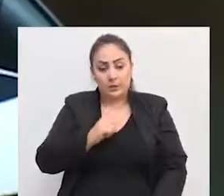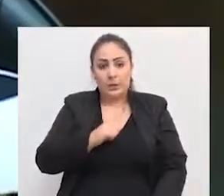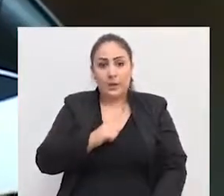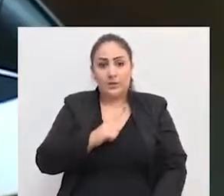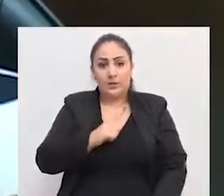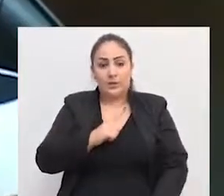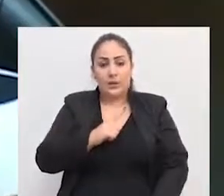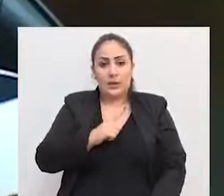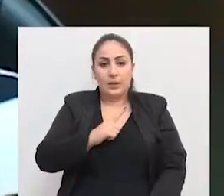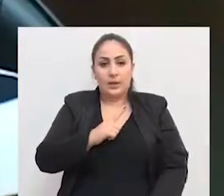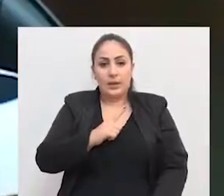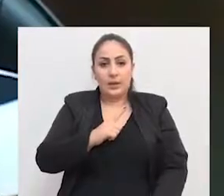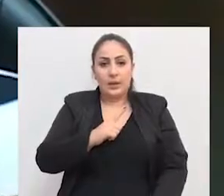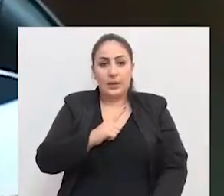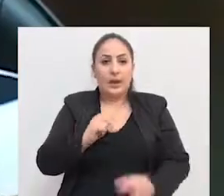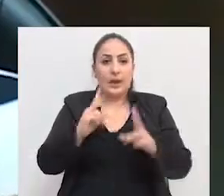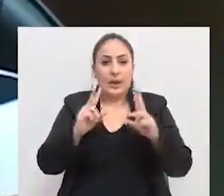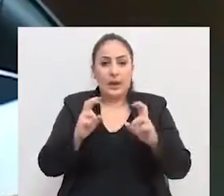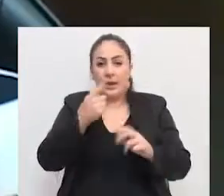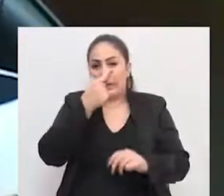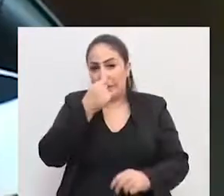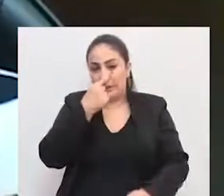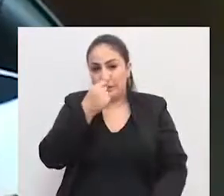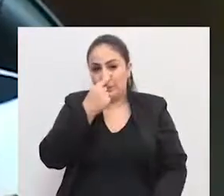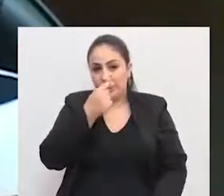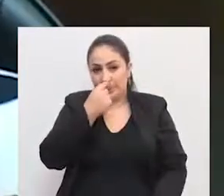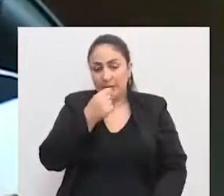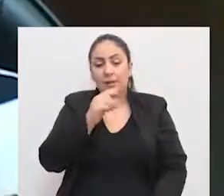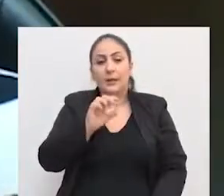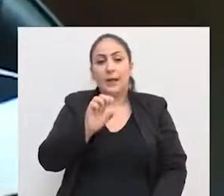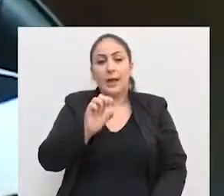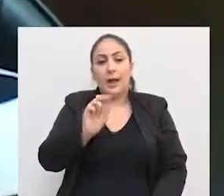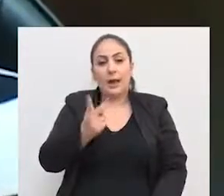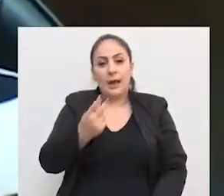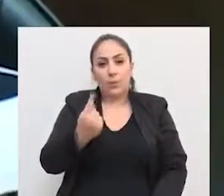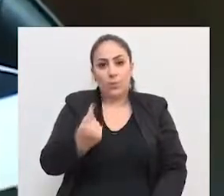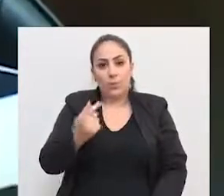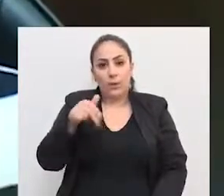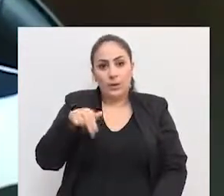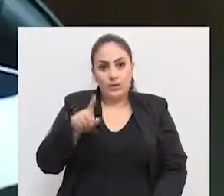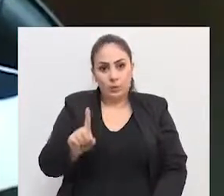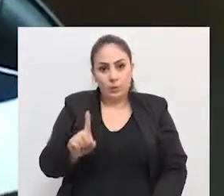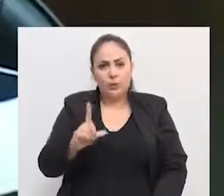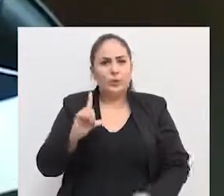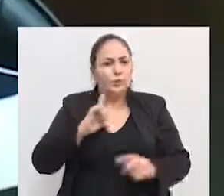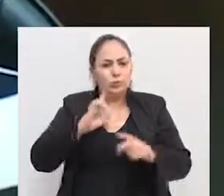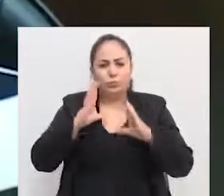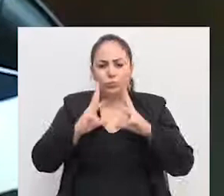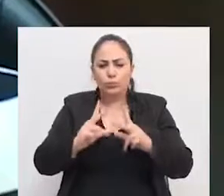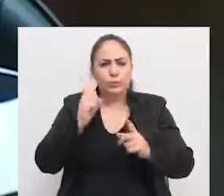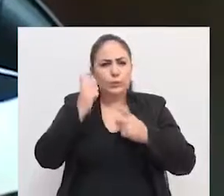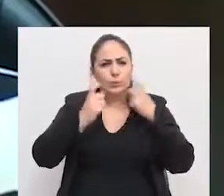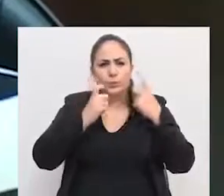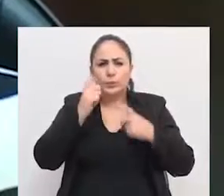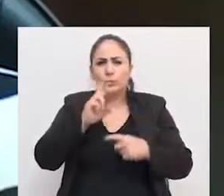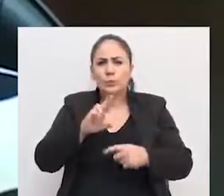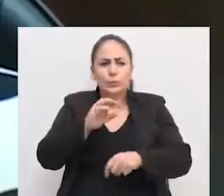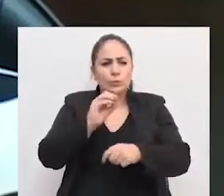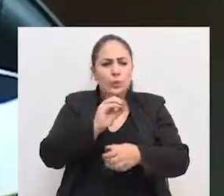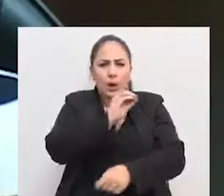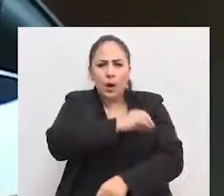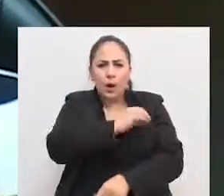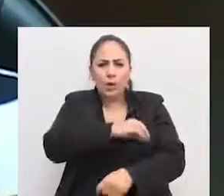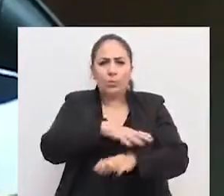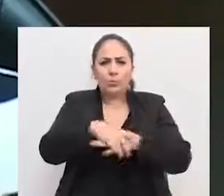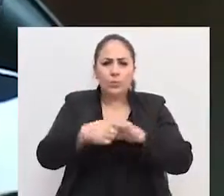gente teve aí a questão da gripe suína, né? Do H1N1, que já teve toda aquela preocupação com o uso do